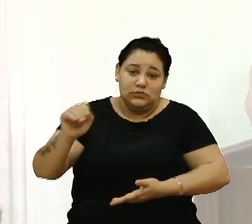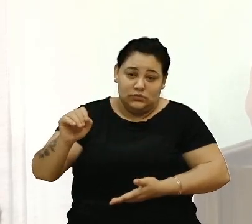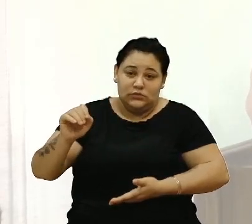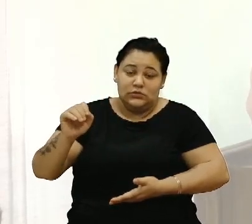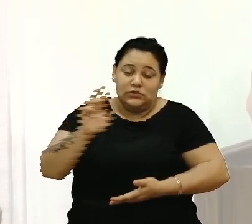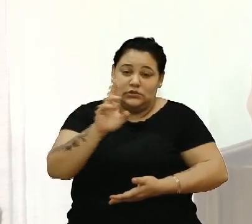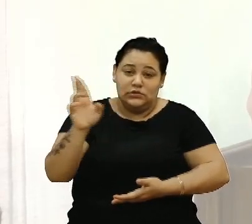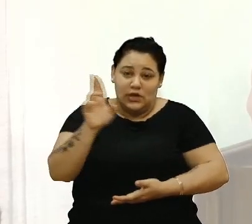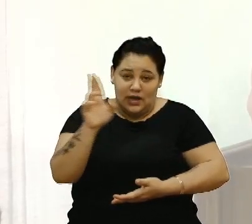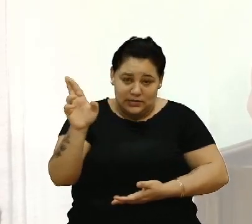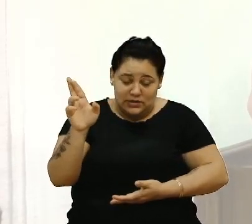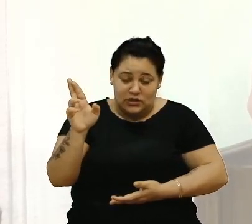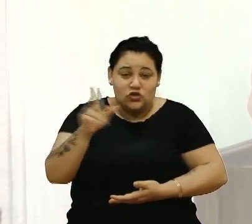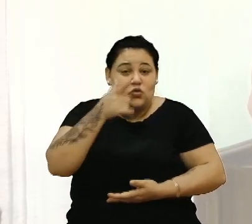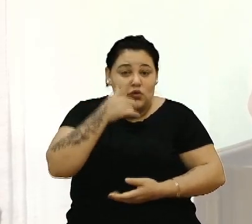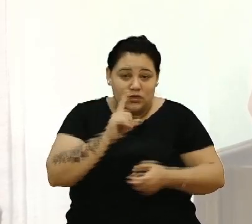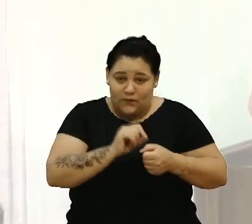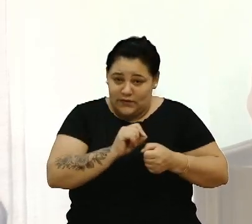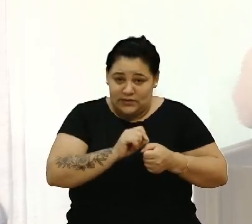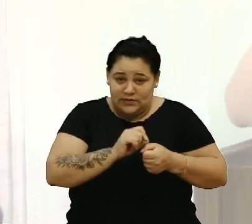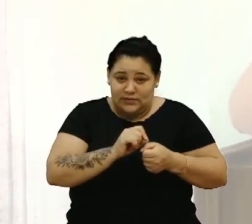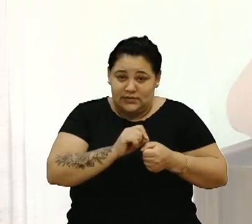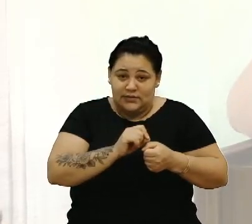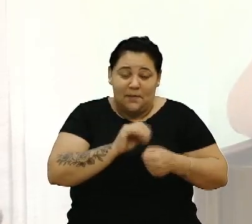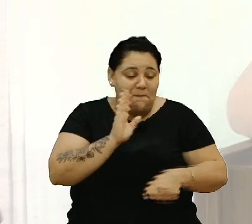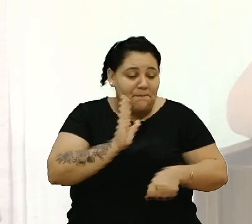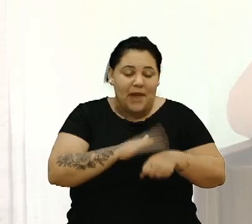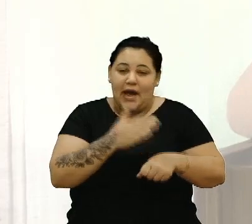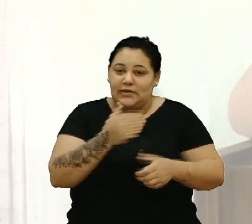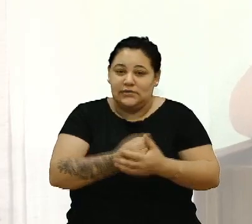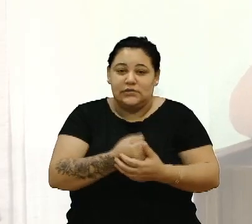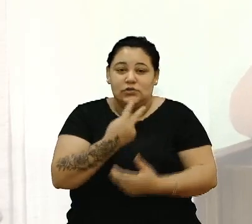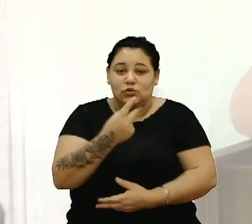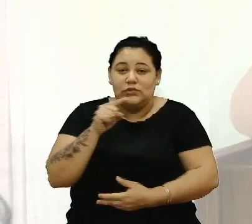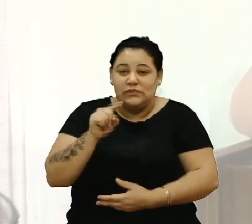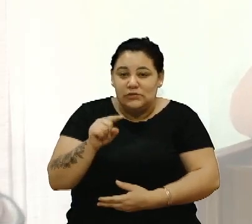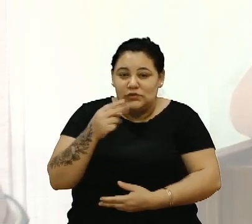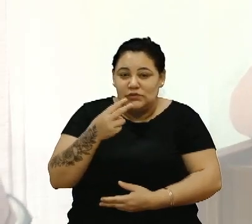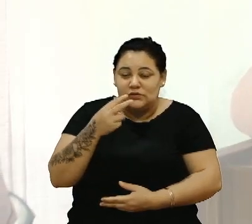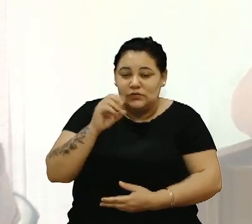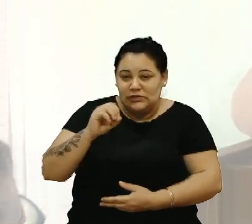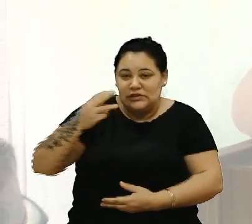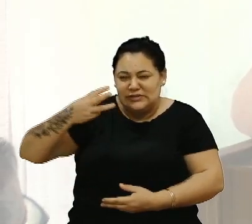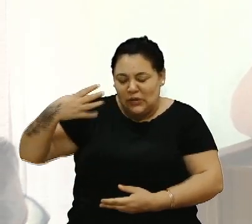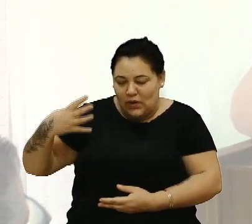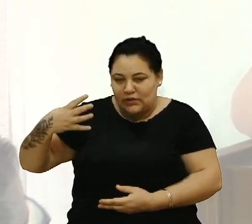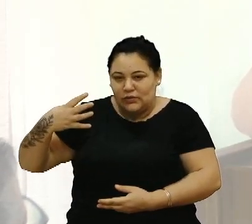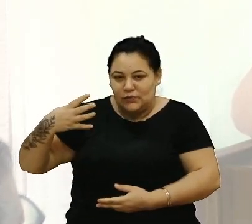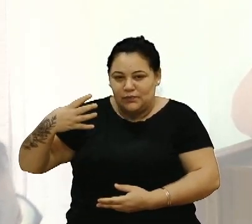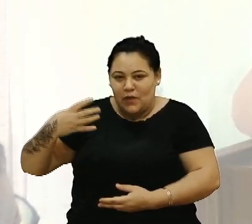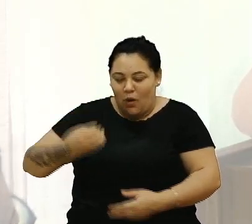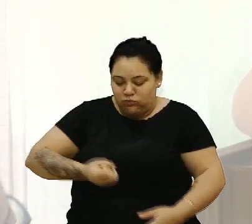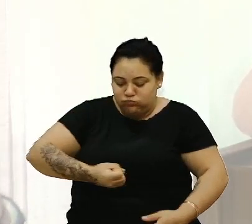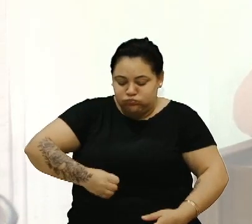conseguimos fazer, além do normal, 2.034 ecografias,